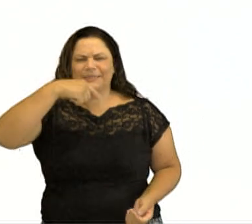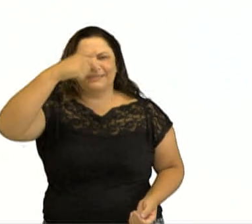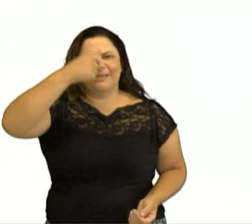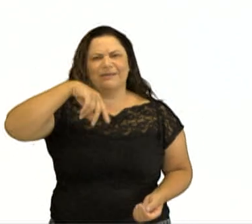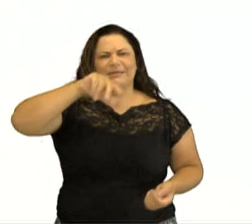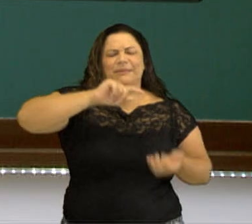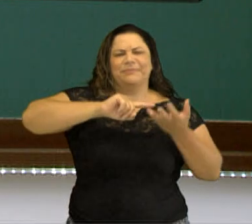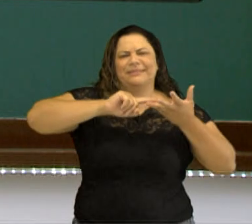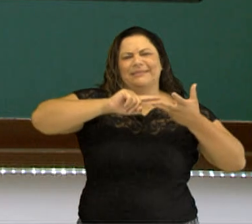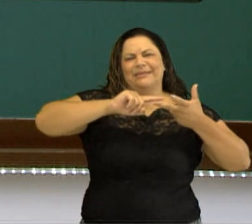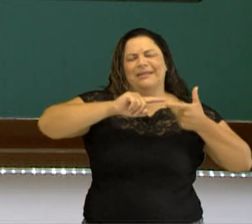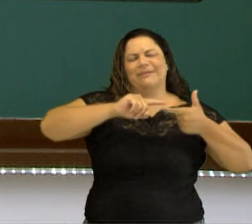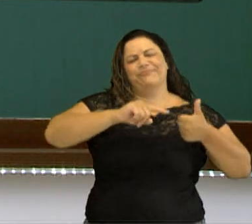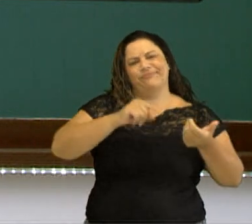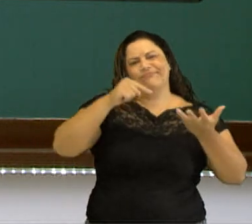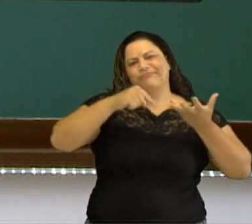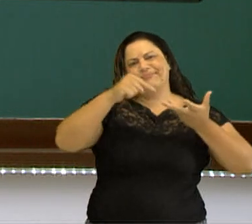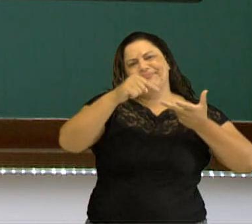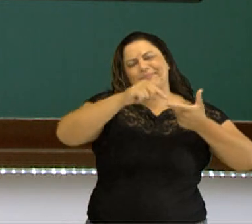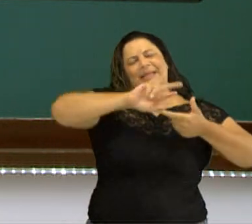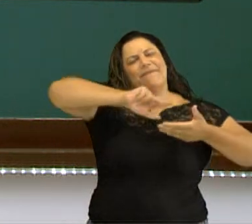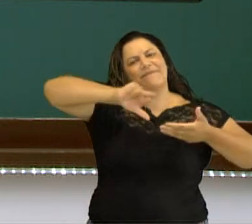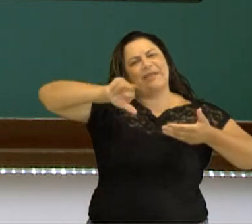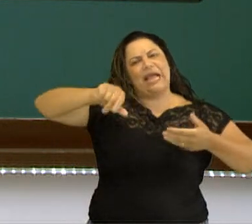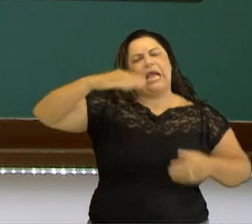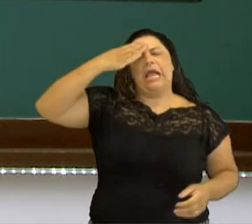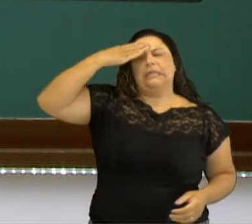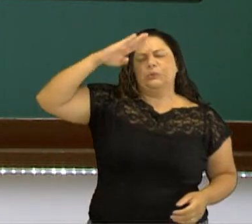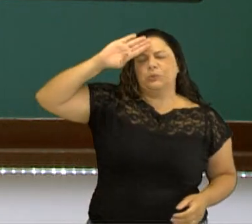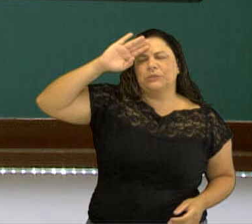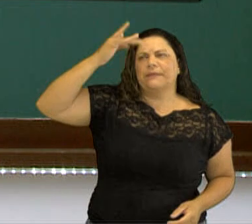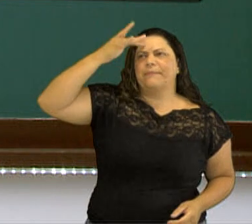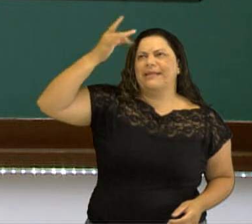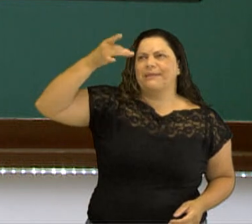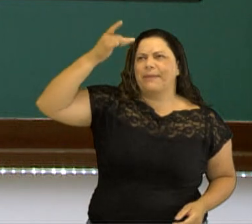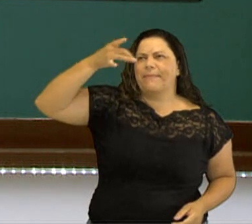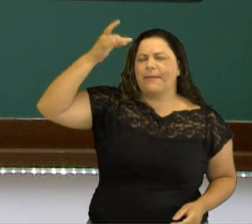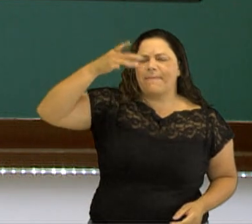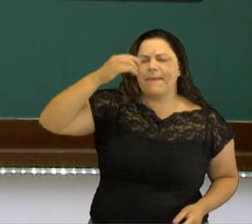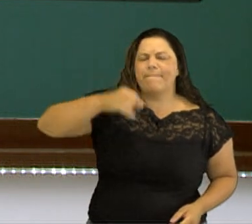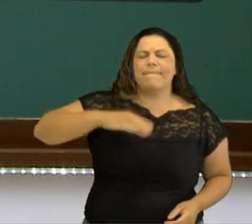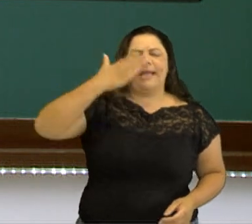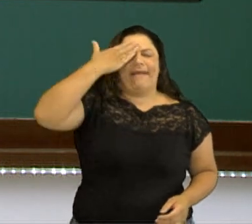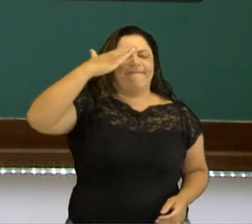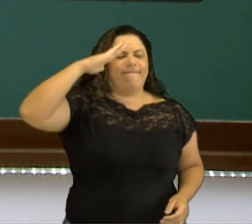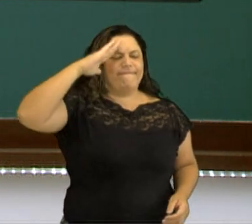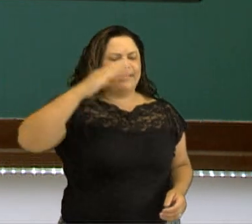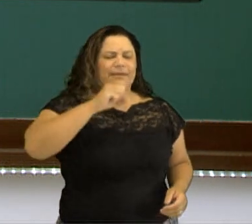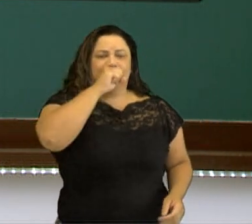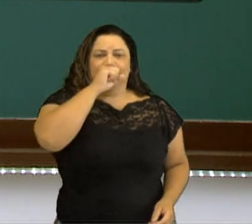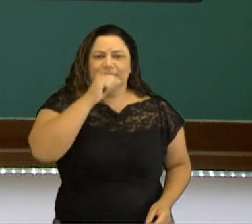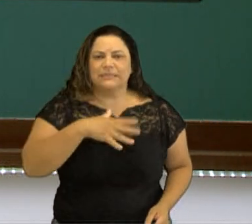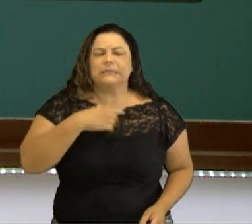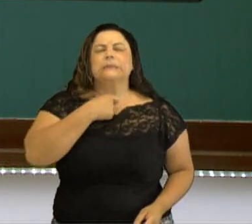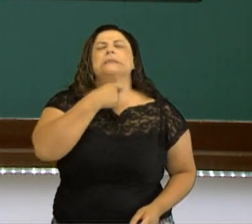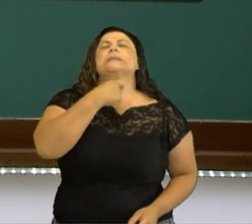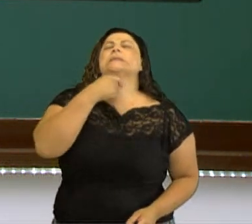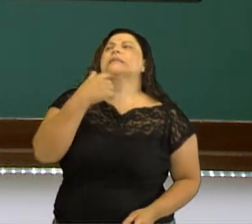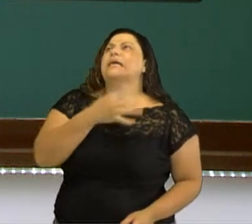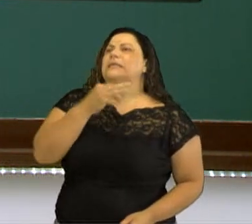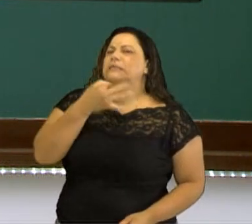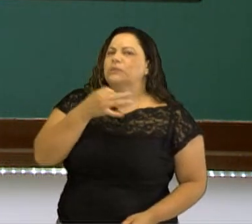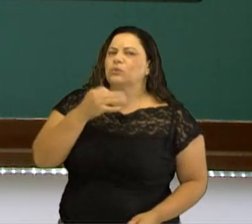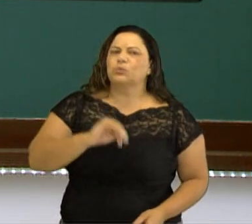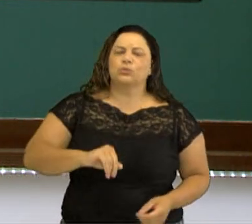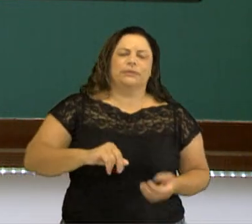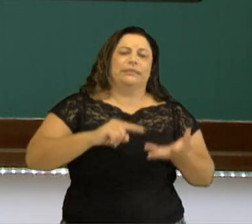Você pode sentir dor de cabeça, febre, mal-estar, espirros, tosse. dor de garganta, são